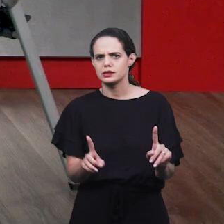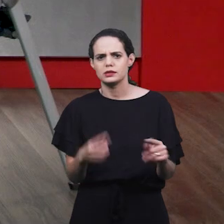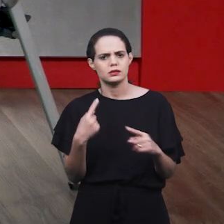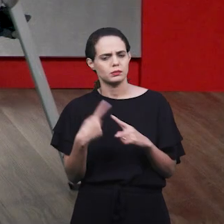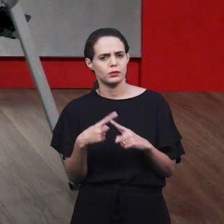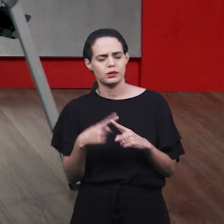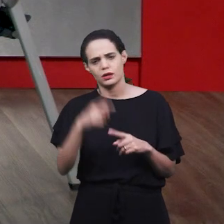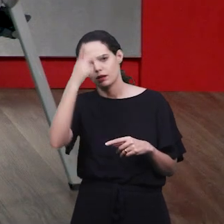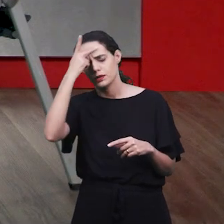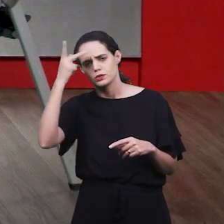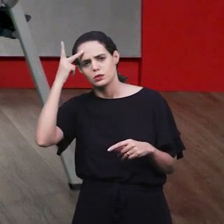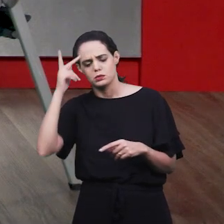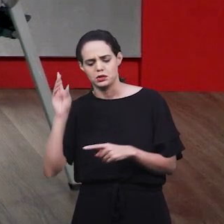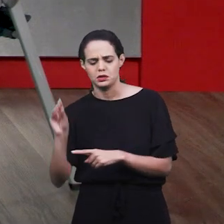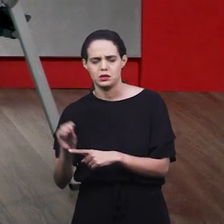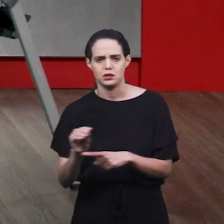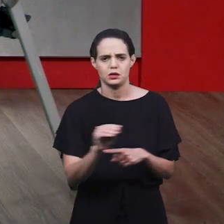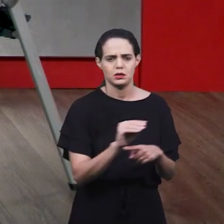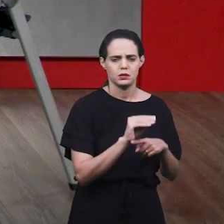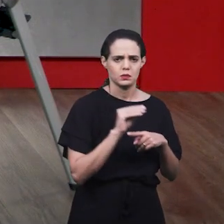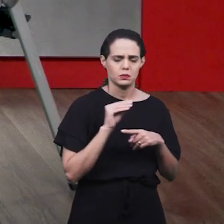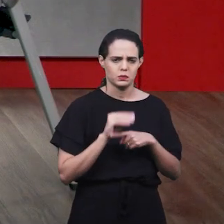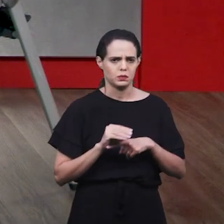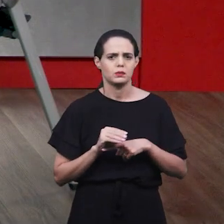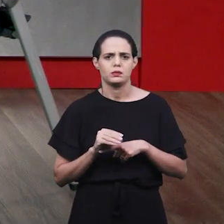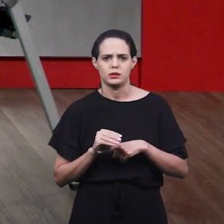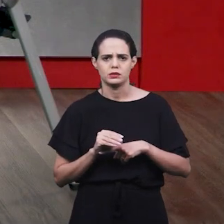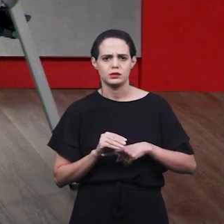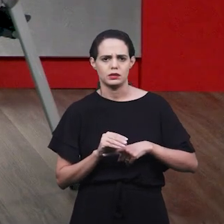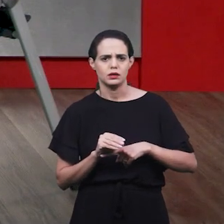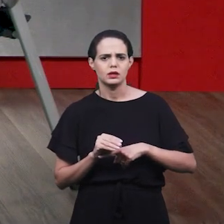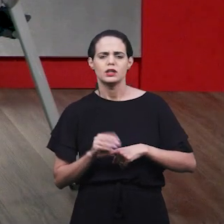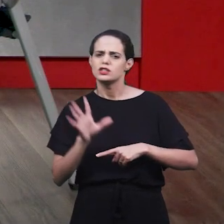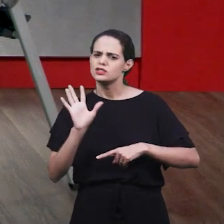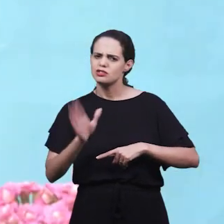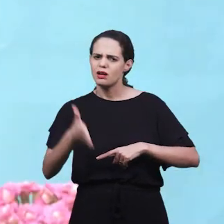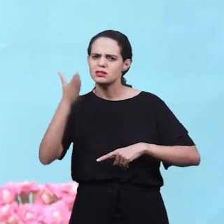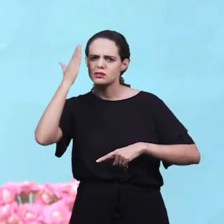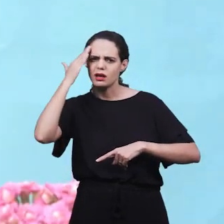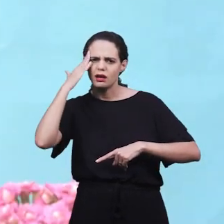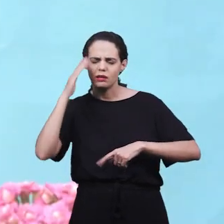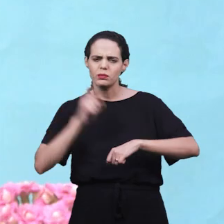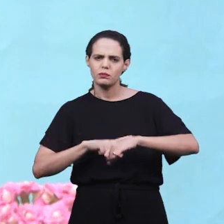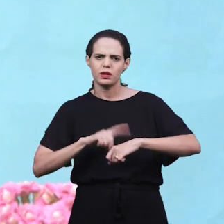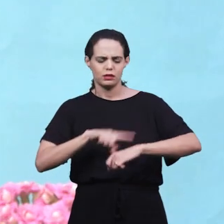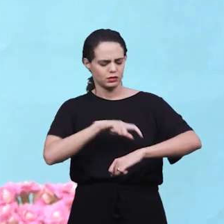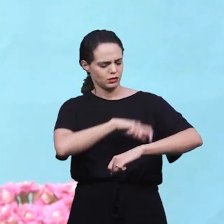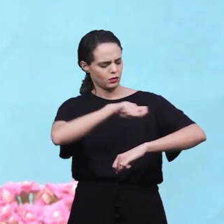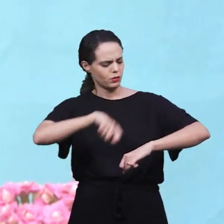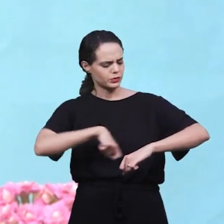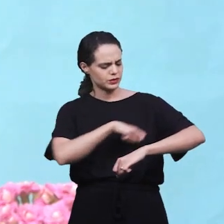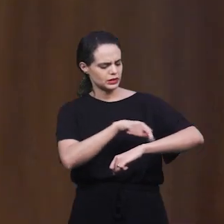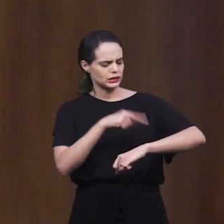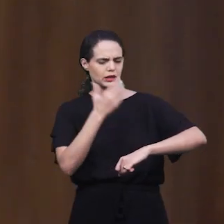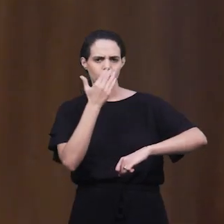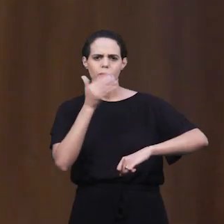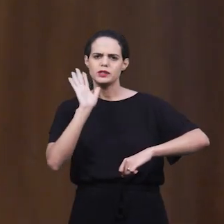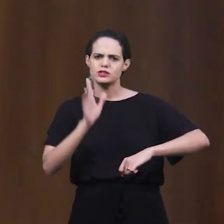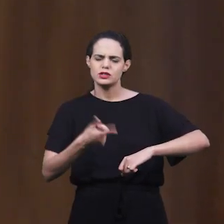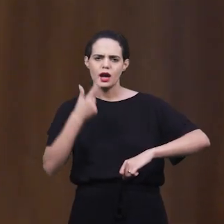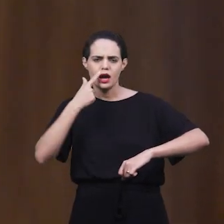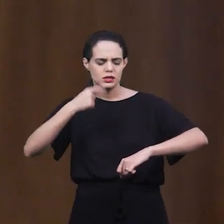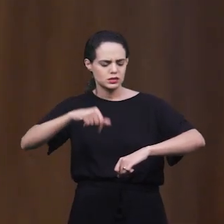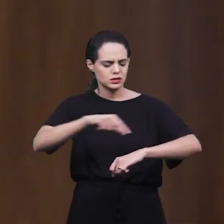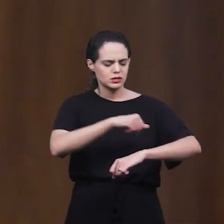bebê já está acrescentando sal durante o preparo, né, da refeição. Exatamente.